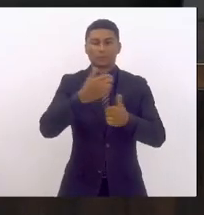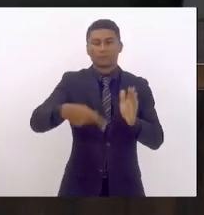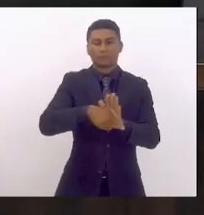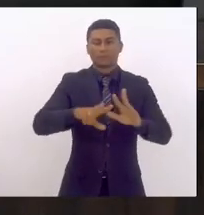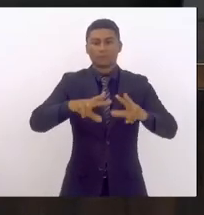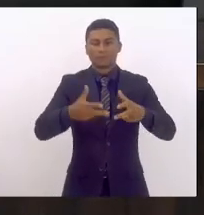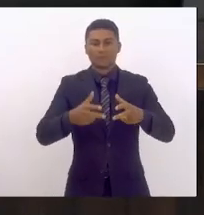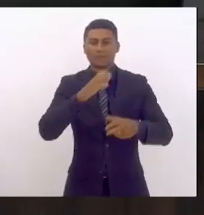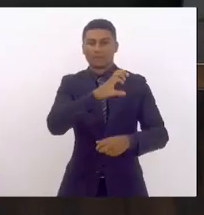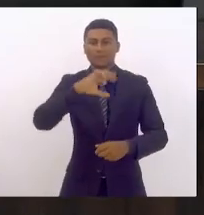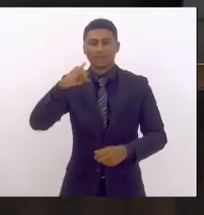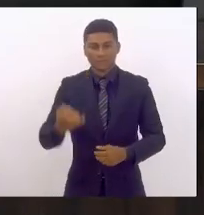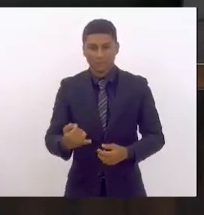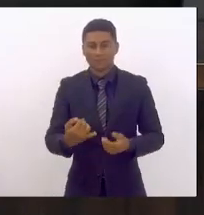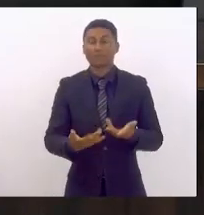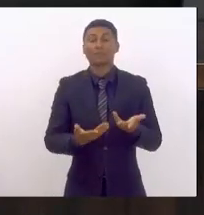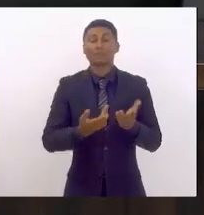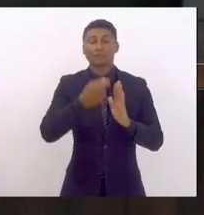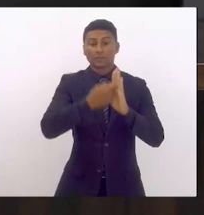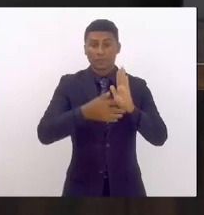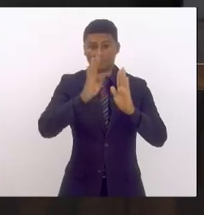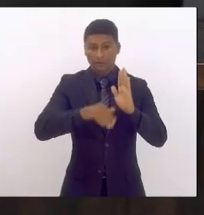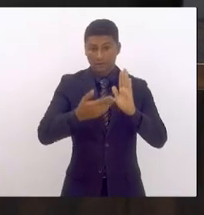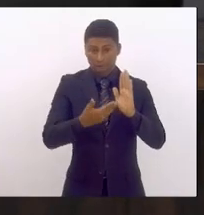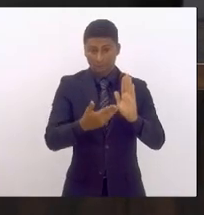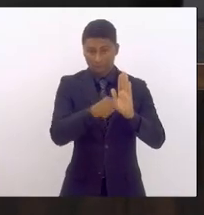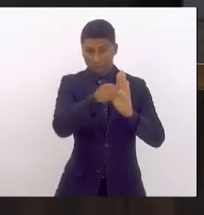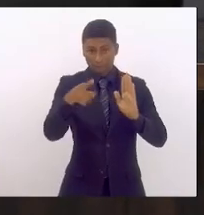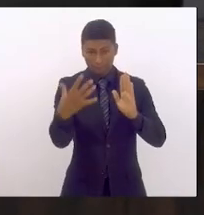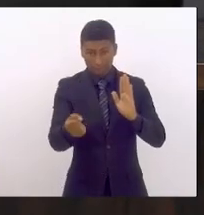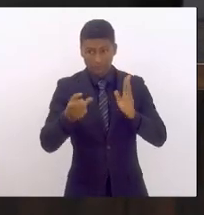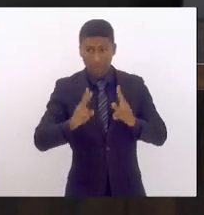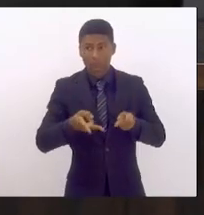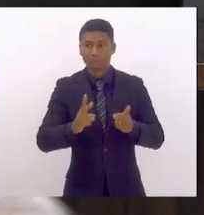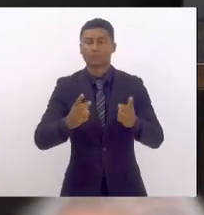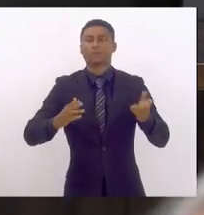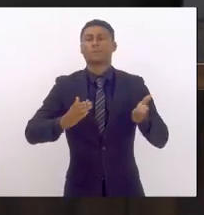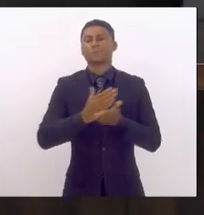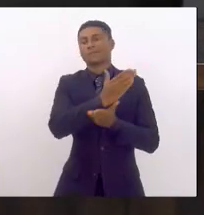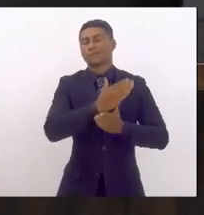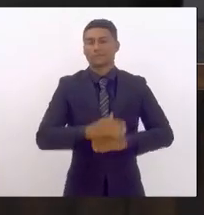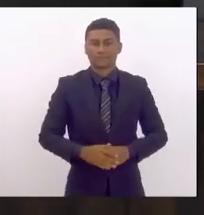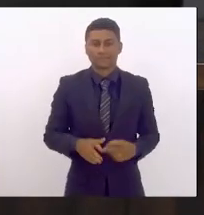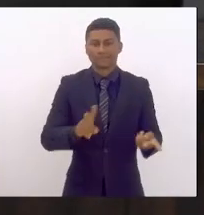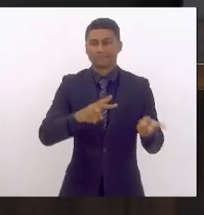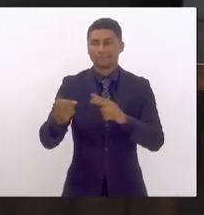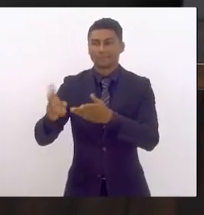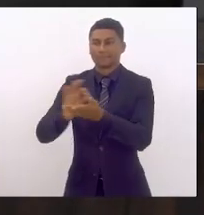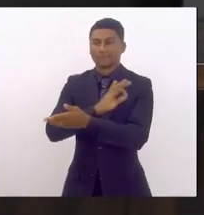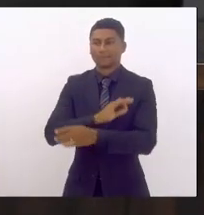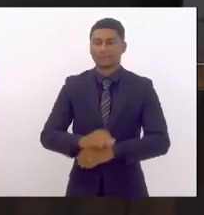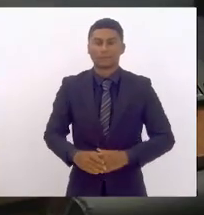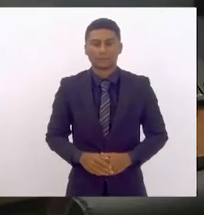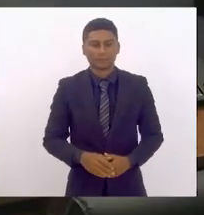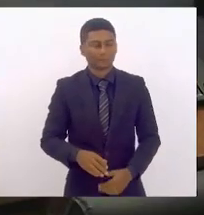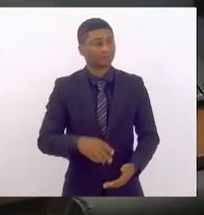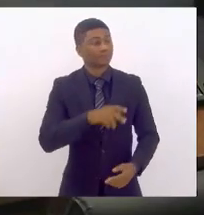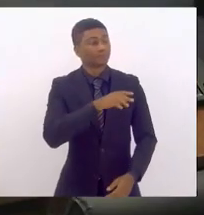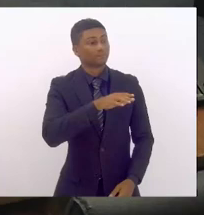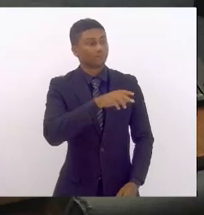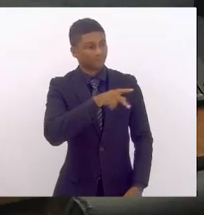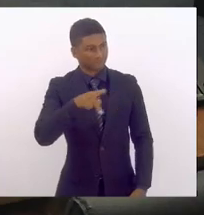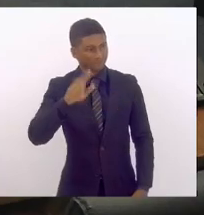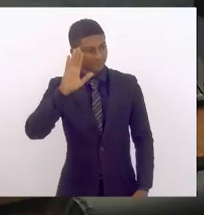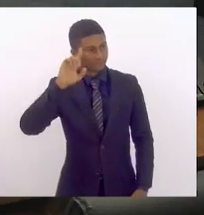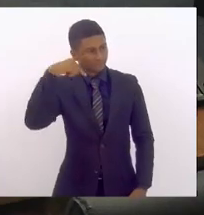de condição de Justiça conforme a dieta final de redação seja que aprovam permaneça Como estão aprovado vai autógrafo Presidente ao